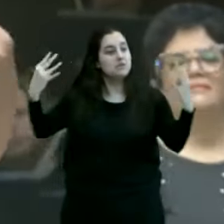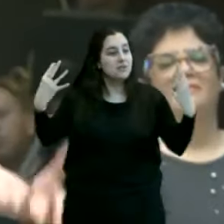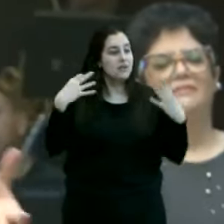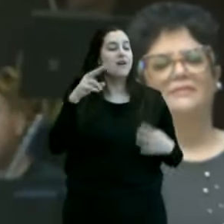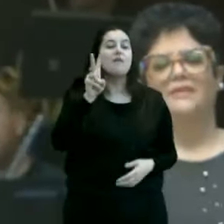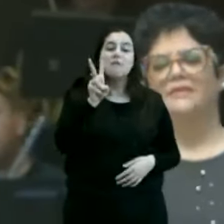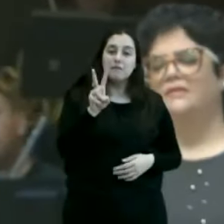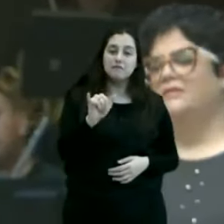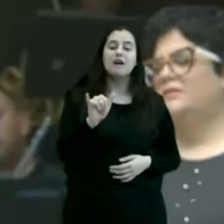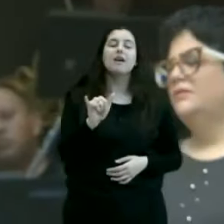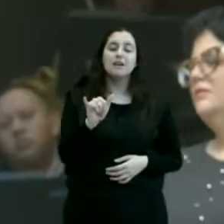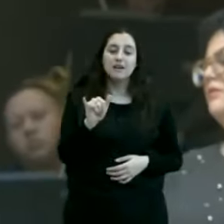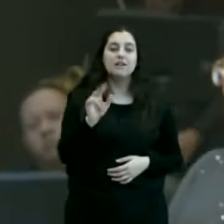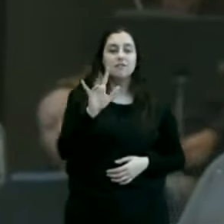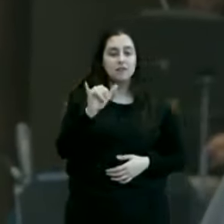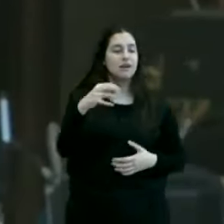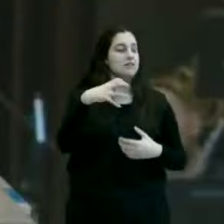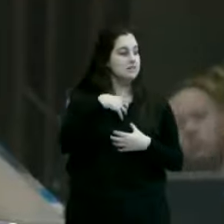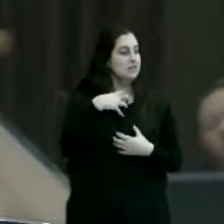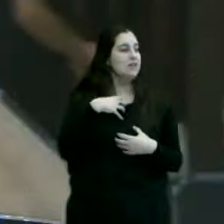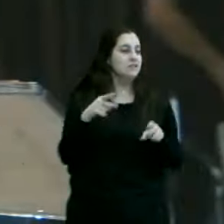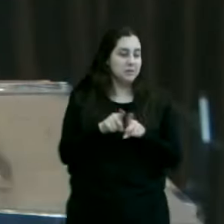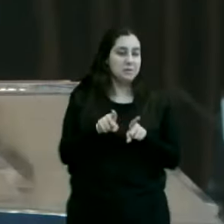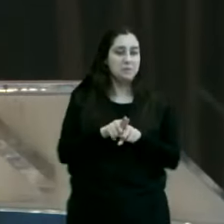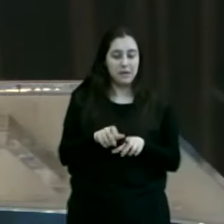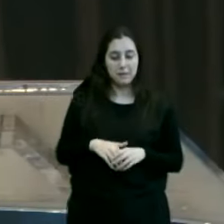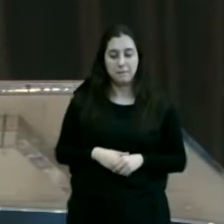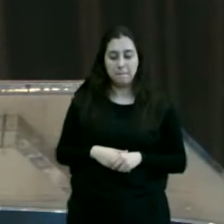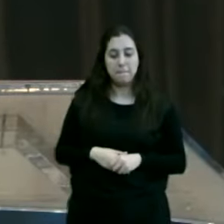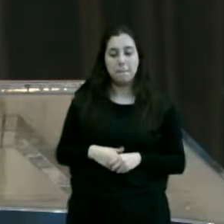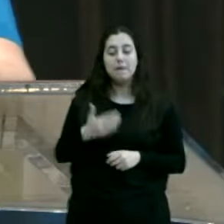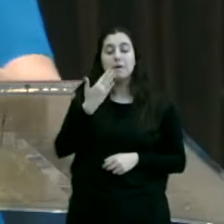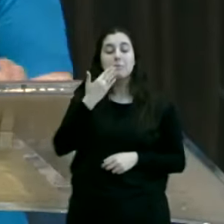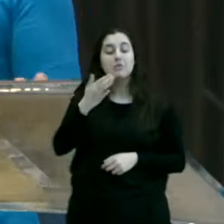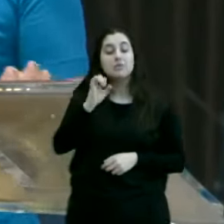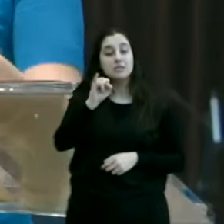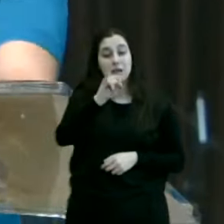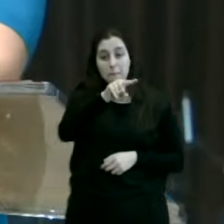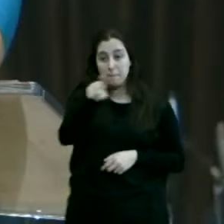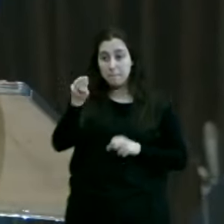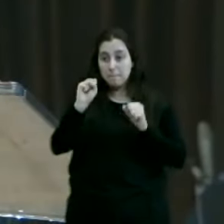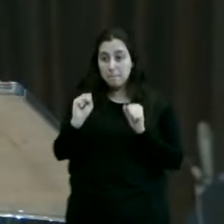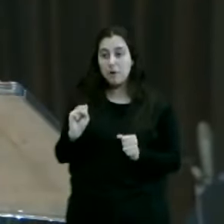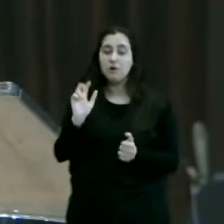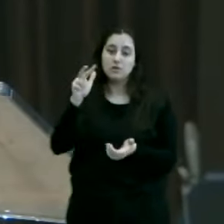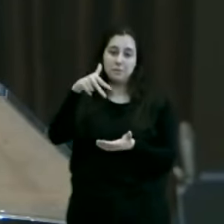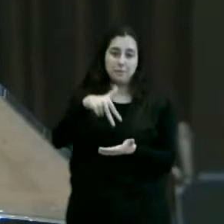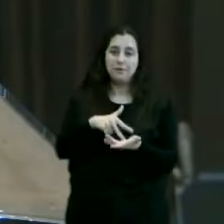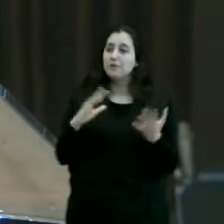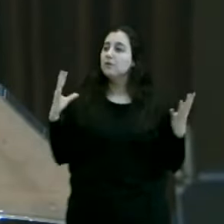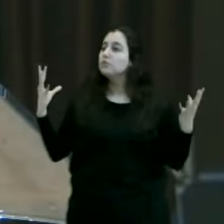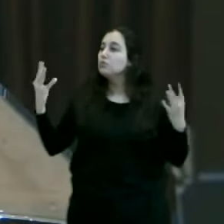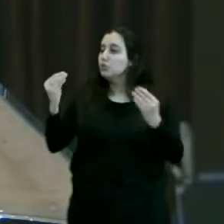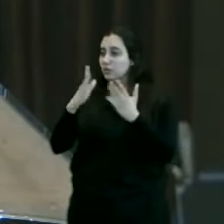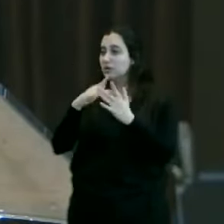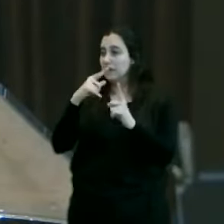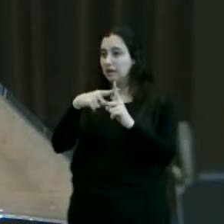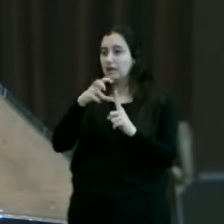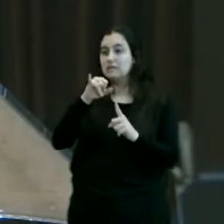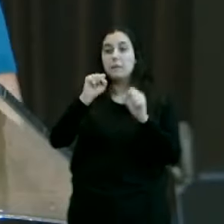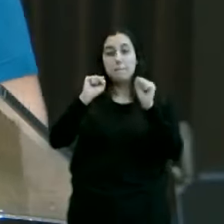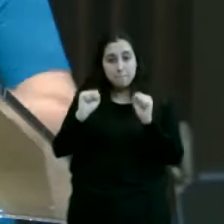pessoas virão e sentirão. Eu gostaria que você se colocasse em pé, que toda a igreja se colocasse em